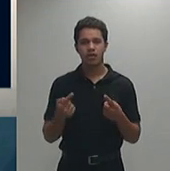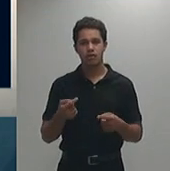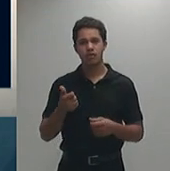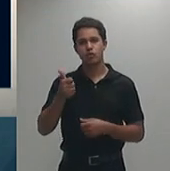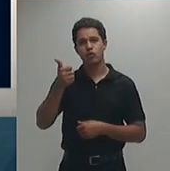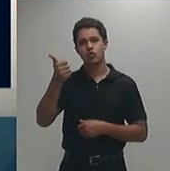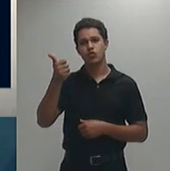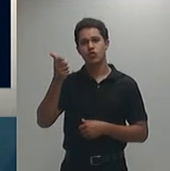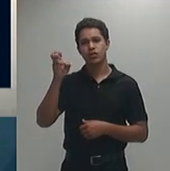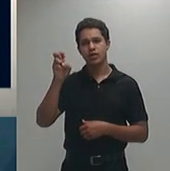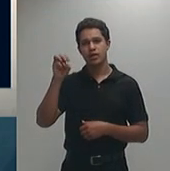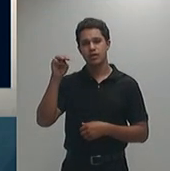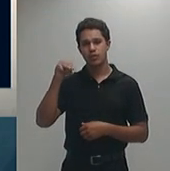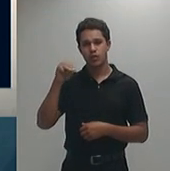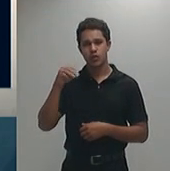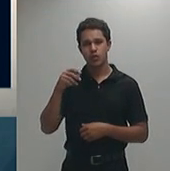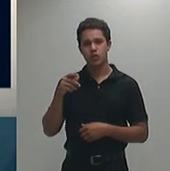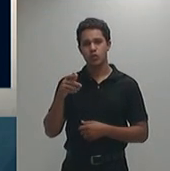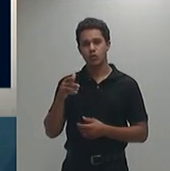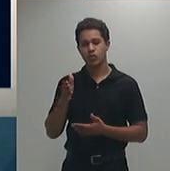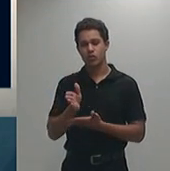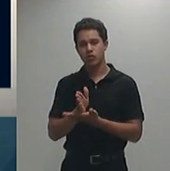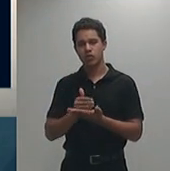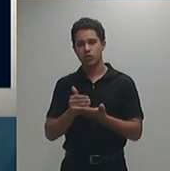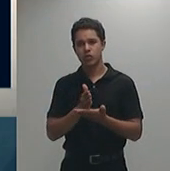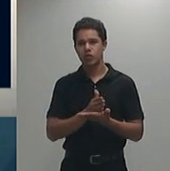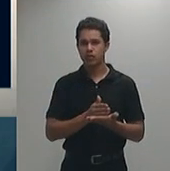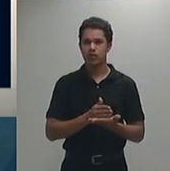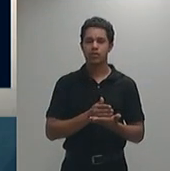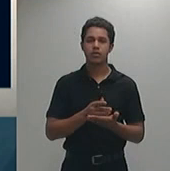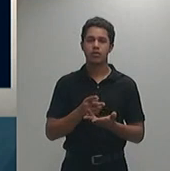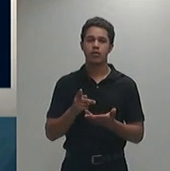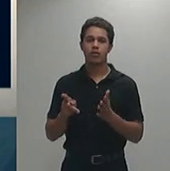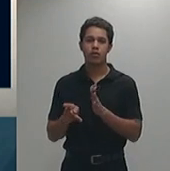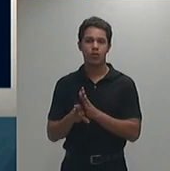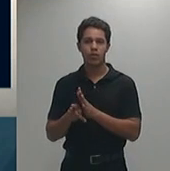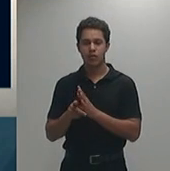os polos não é do recorrente